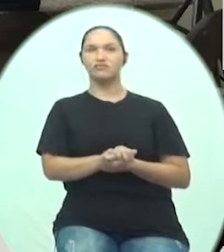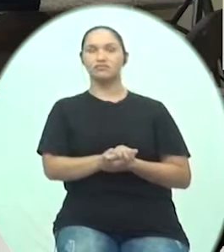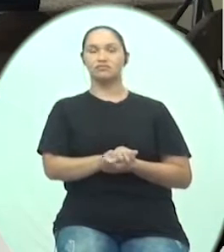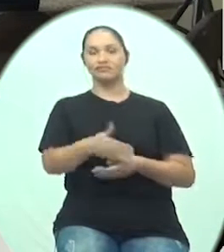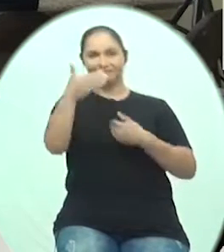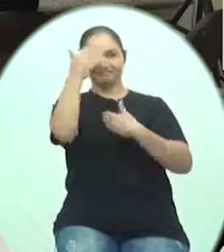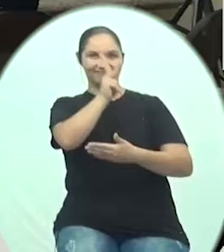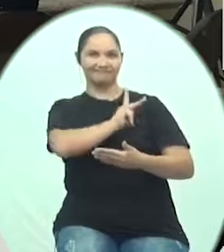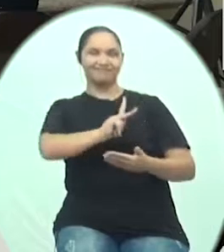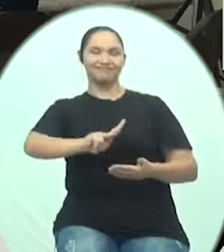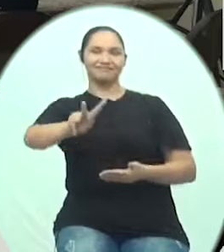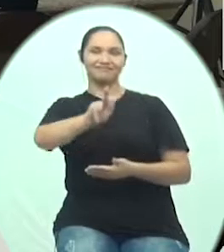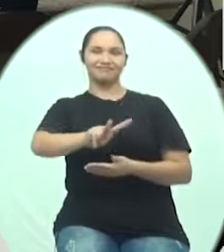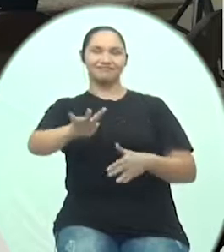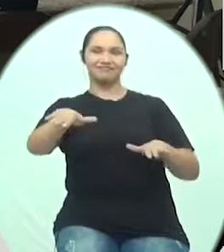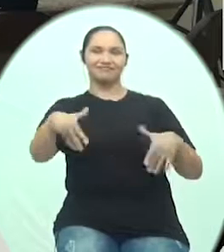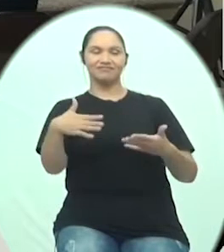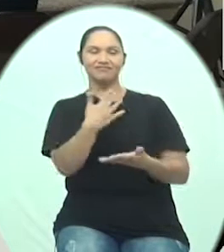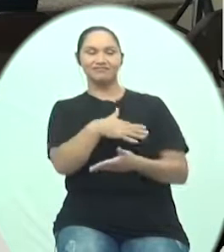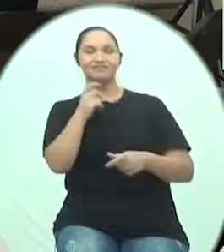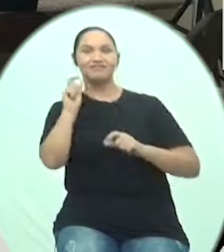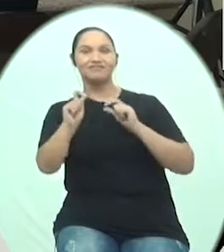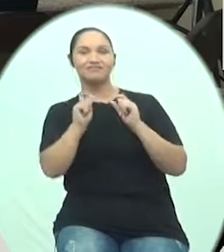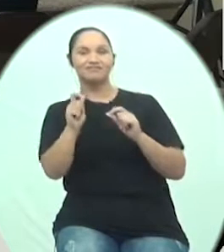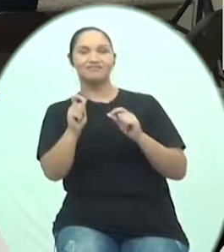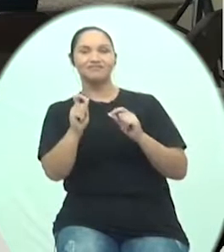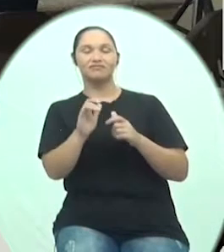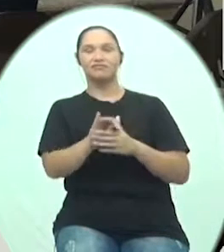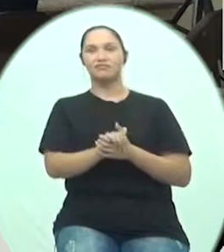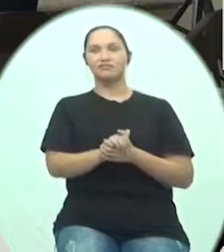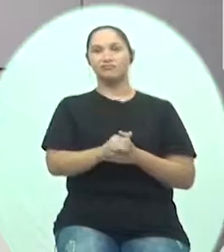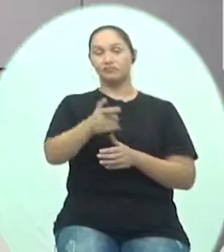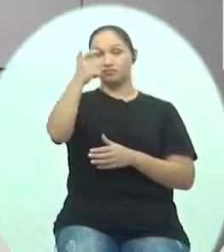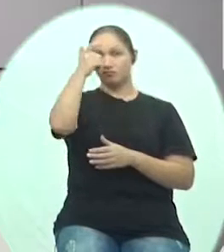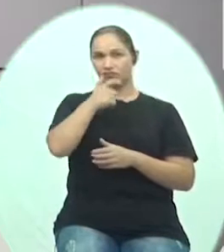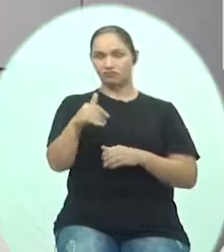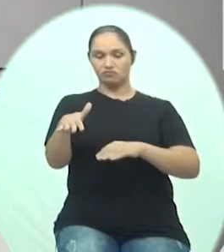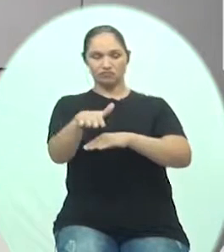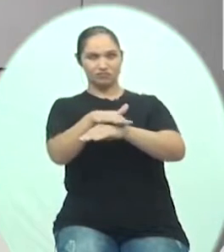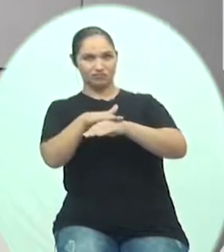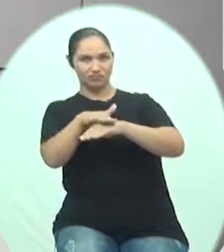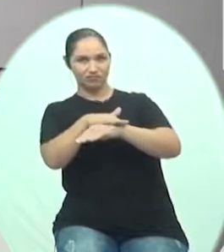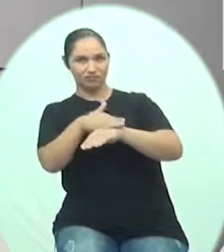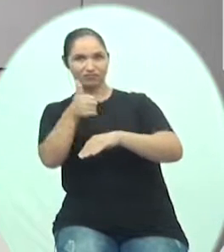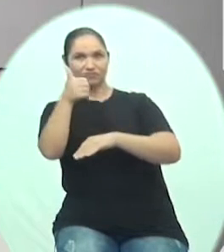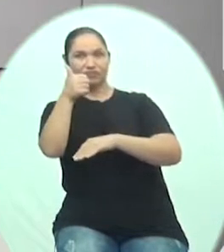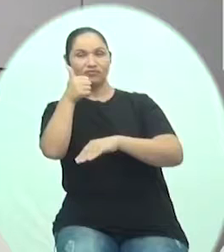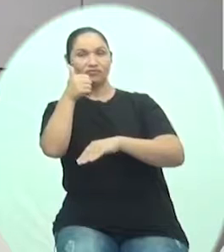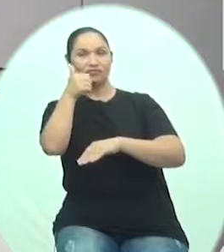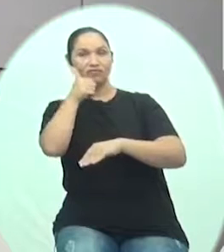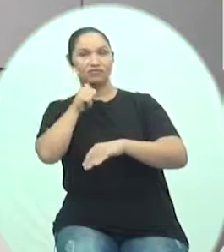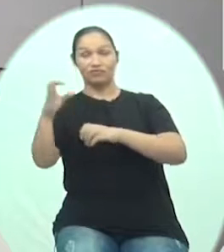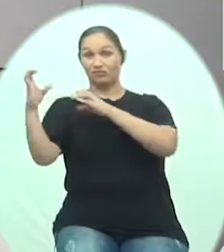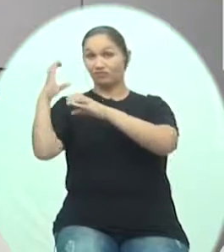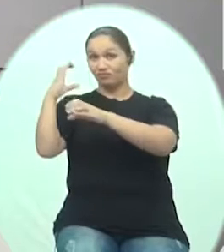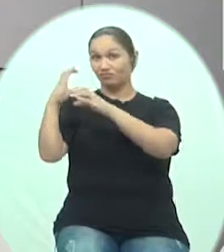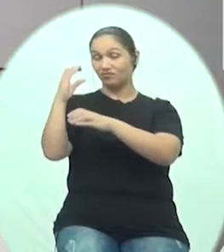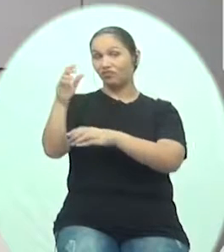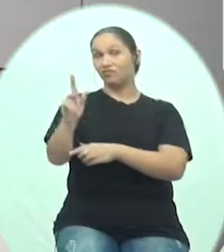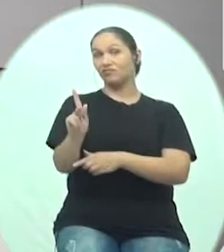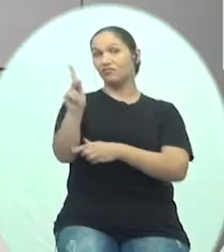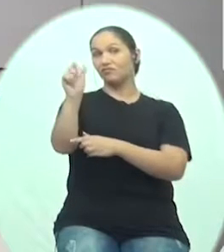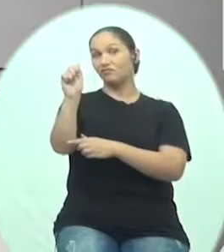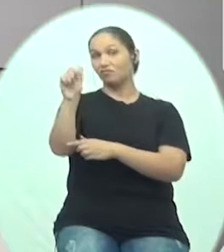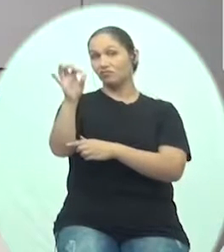obrigado pela parte Vereador só preser pela vossa excelência que realmente procede Eu já falei com a engenheira Cátia está na programação com